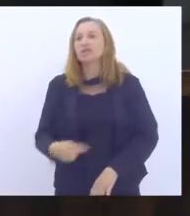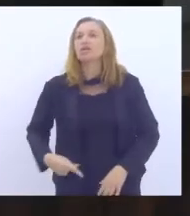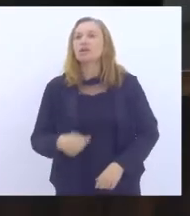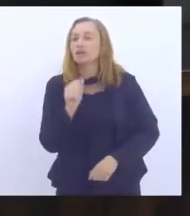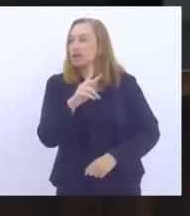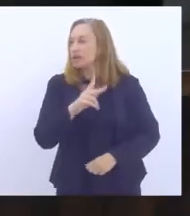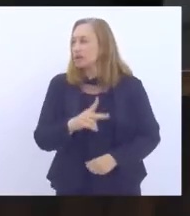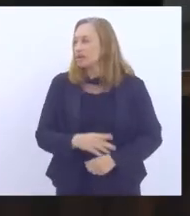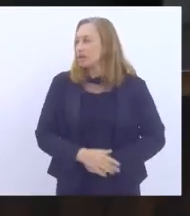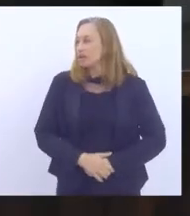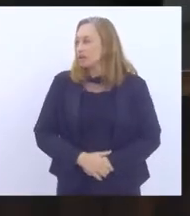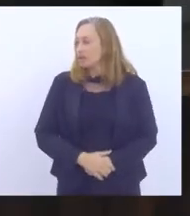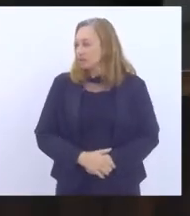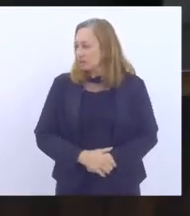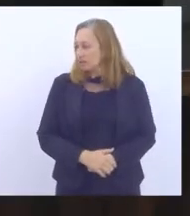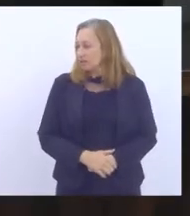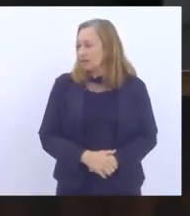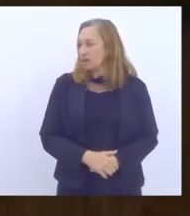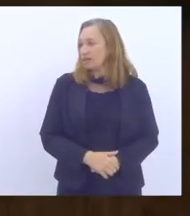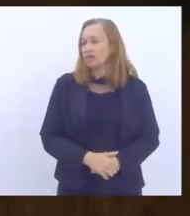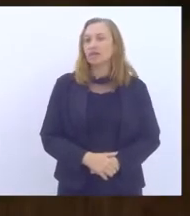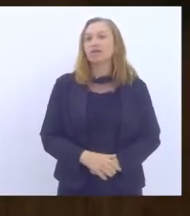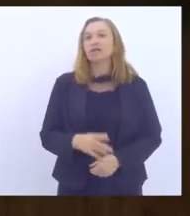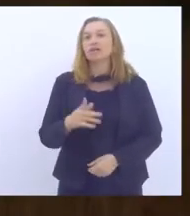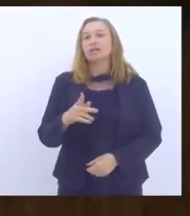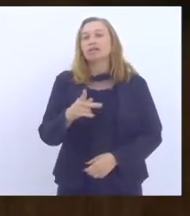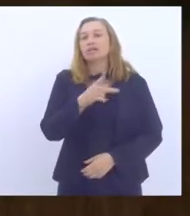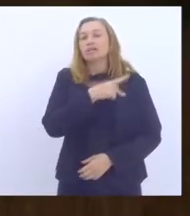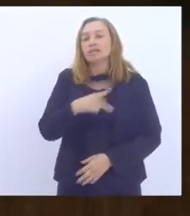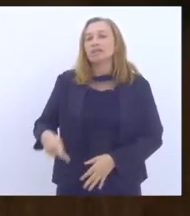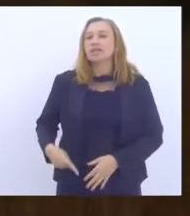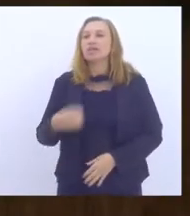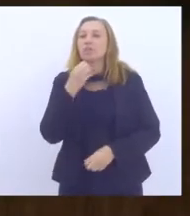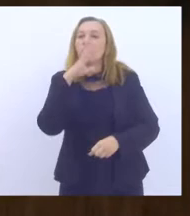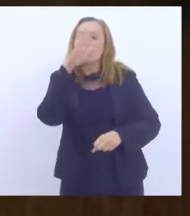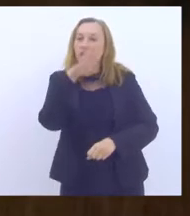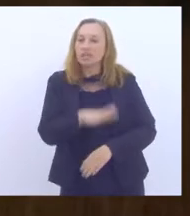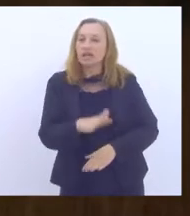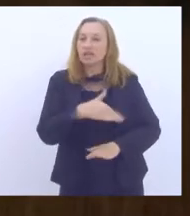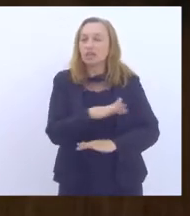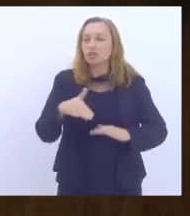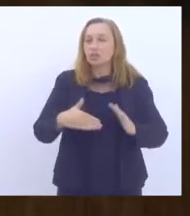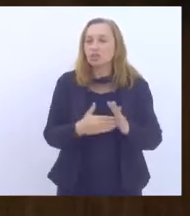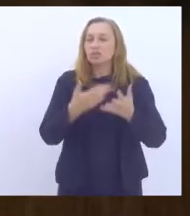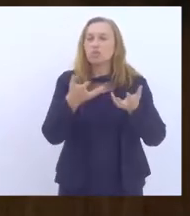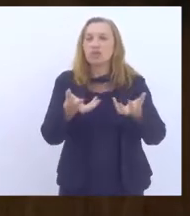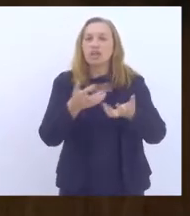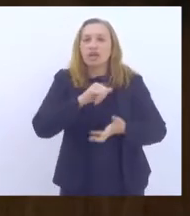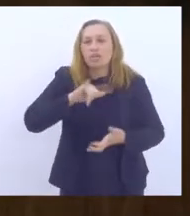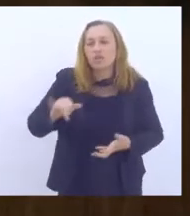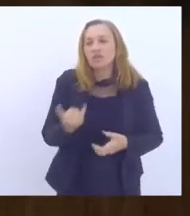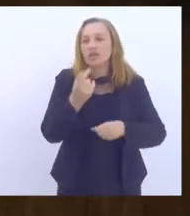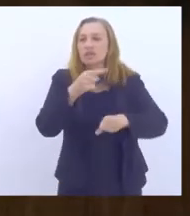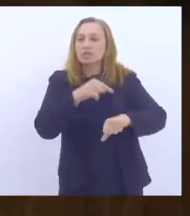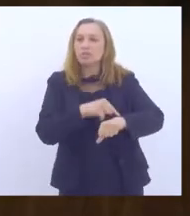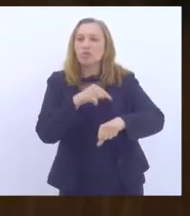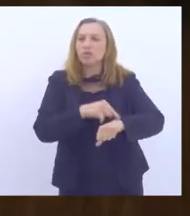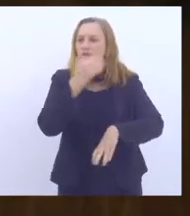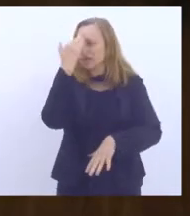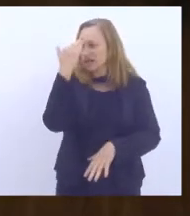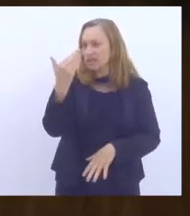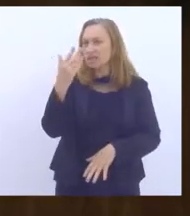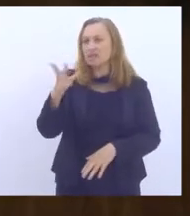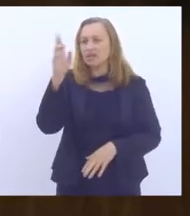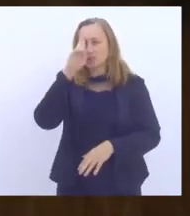obrigada Chiquinho Presidente Boa tarde Boa tarde a todas e todos eu queria aproveitar esse momento para